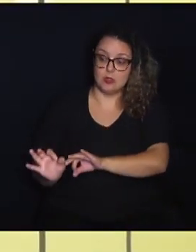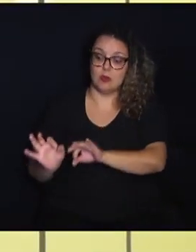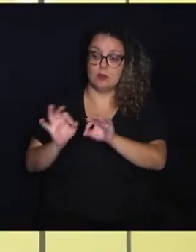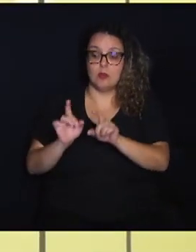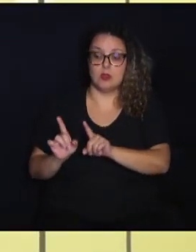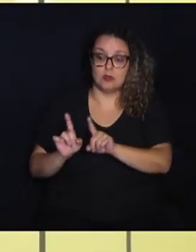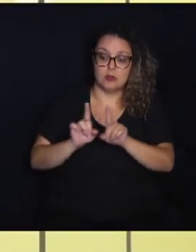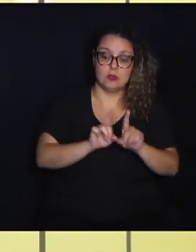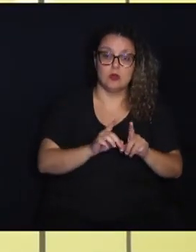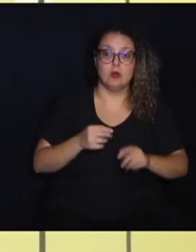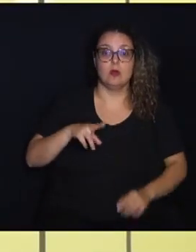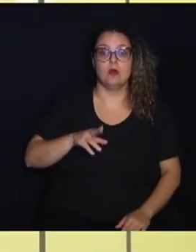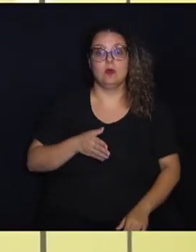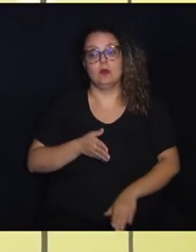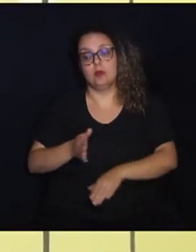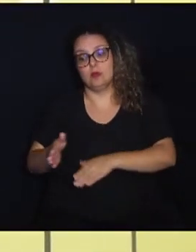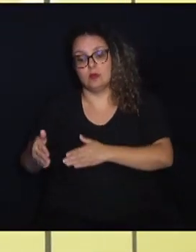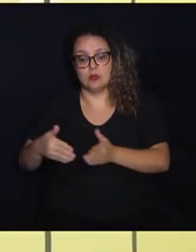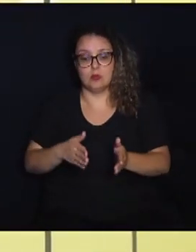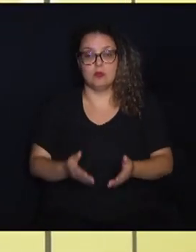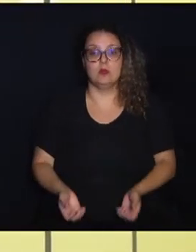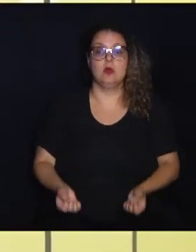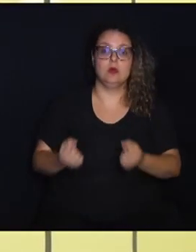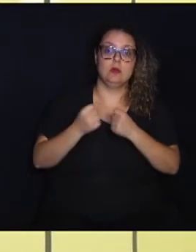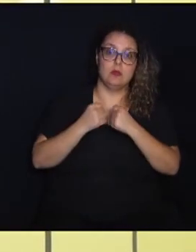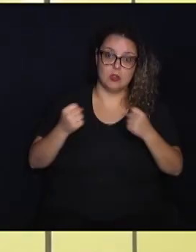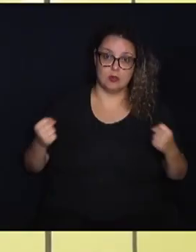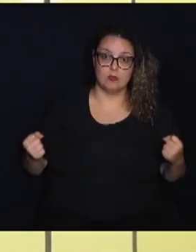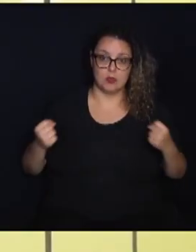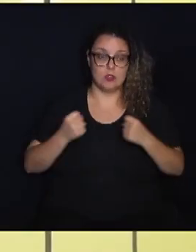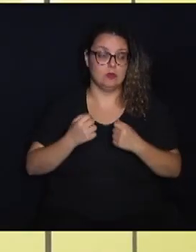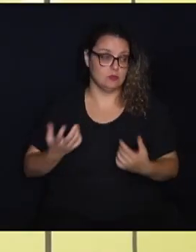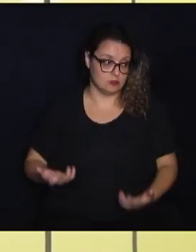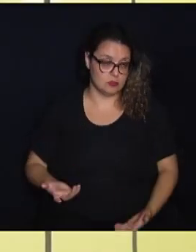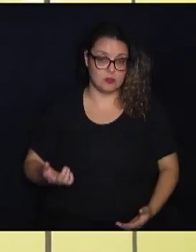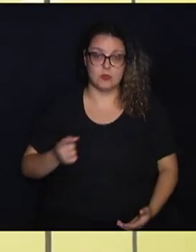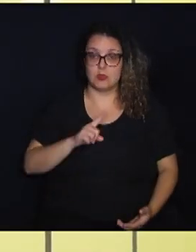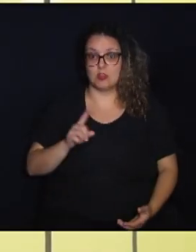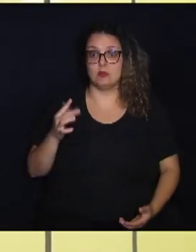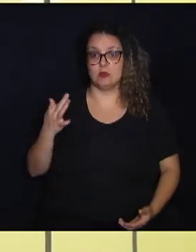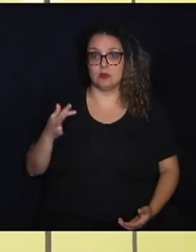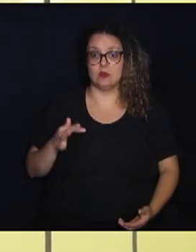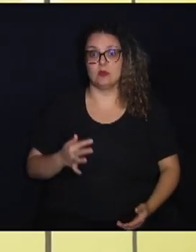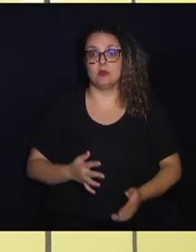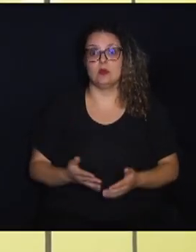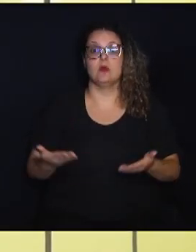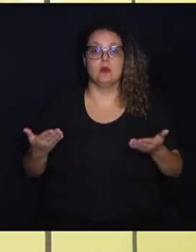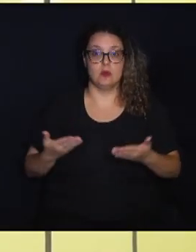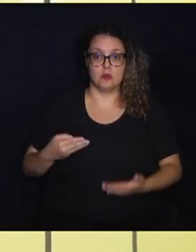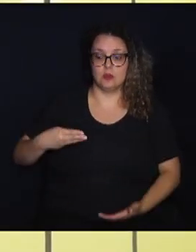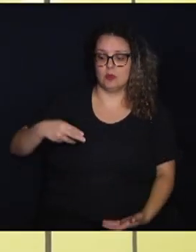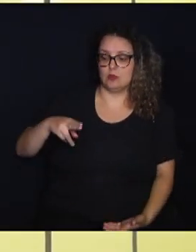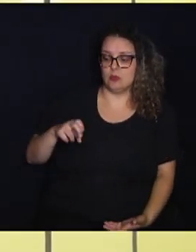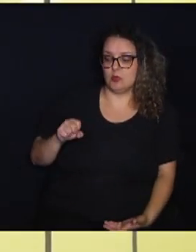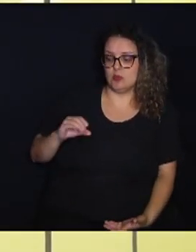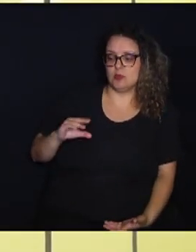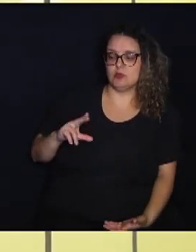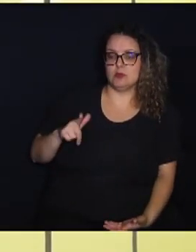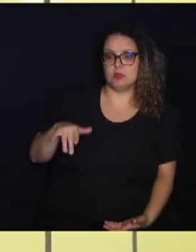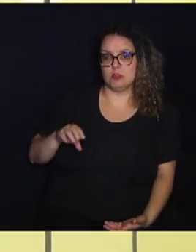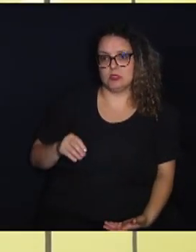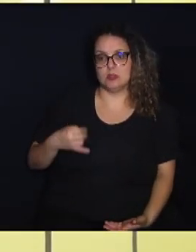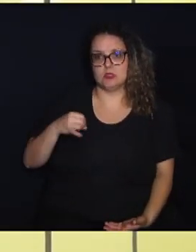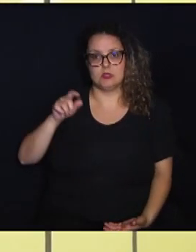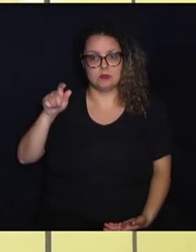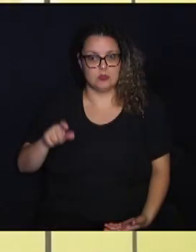ou direcionar ela para uma atividade na qual ela não vá se lesionar. Hoje a musculação, sim, se a pessoa não